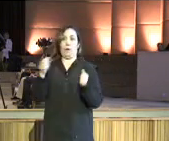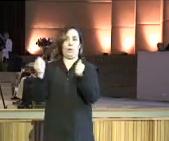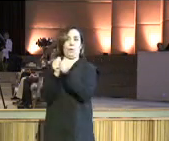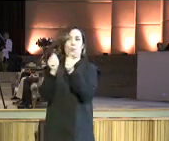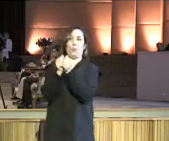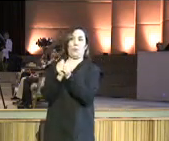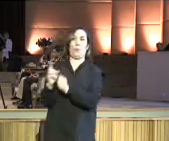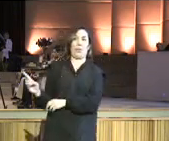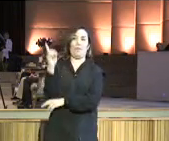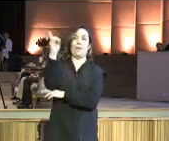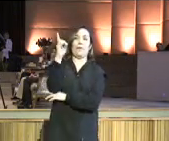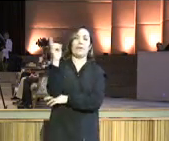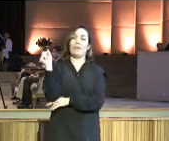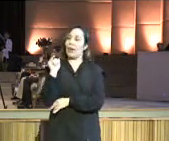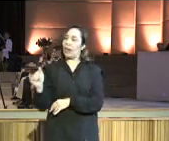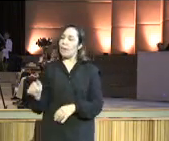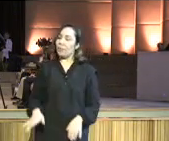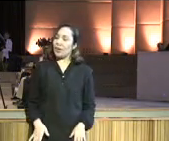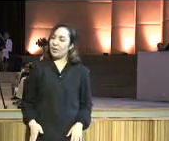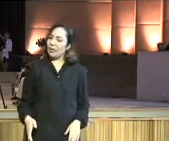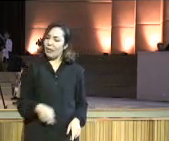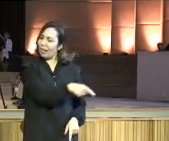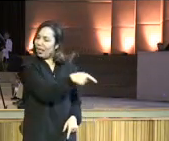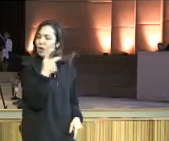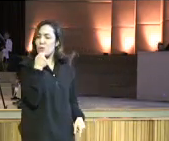E Davi diz assim: não faça isso não.